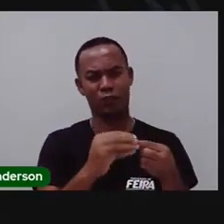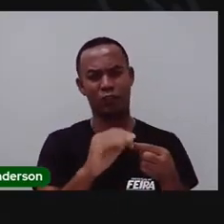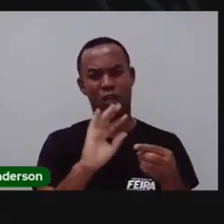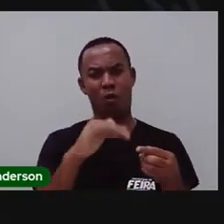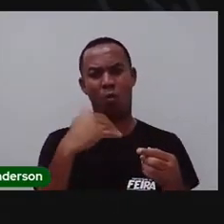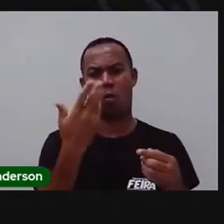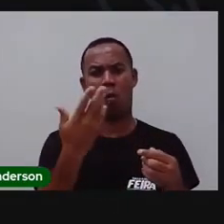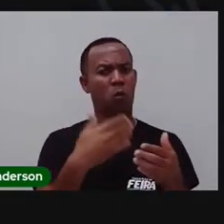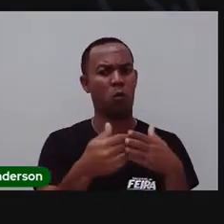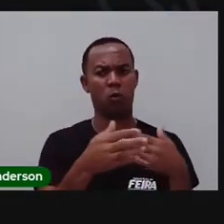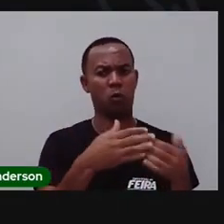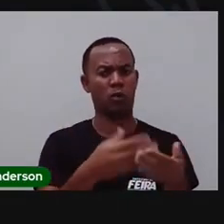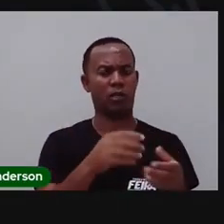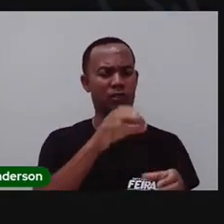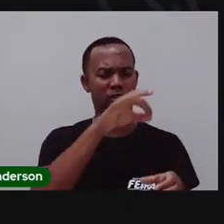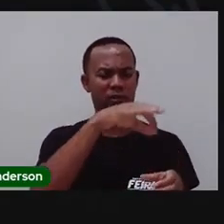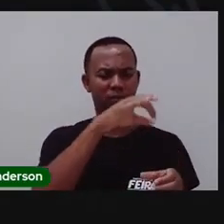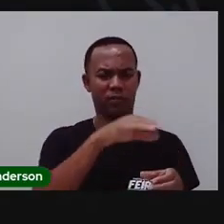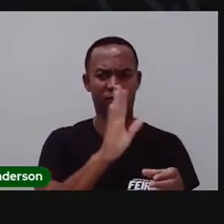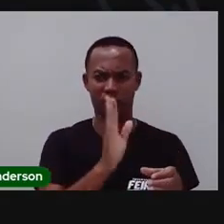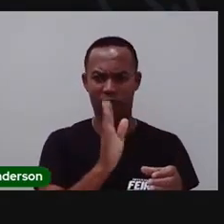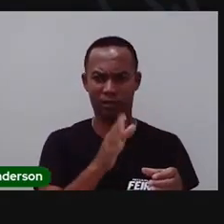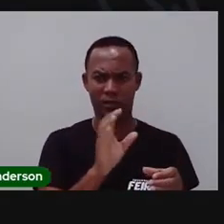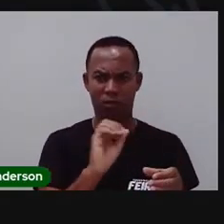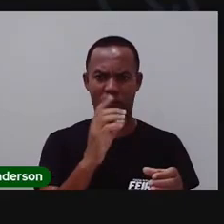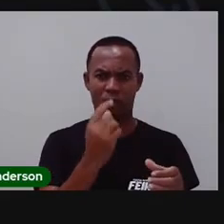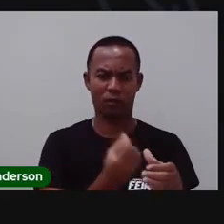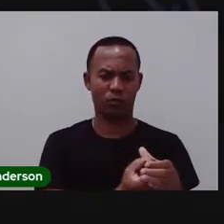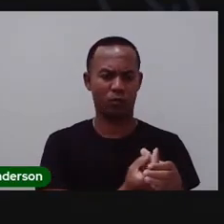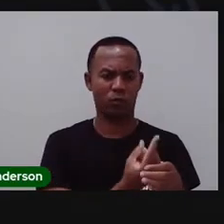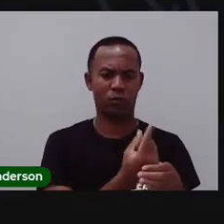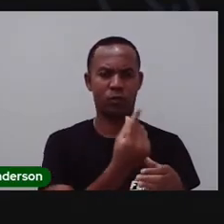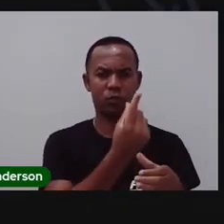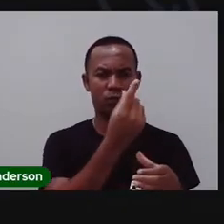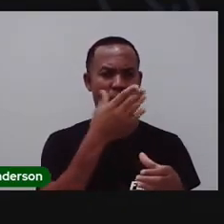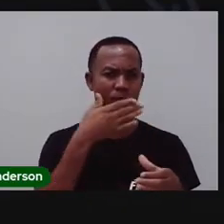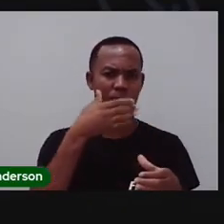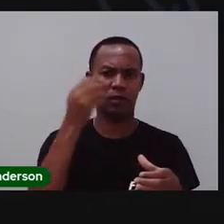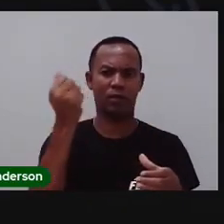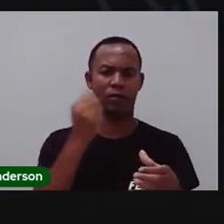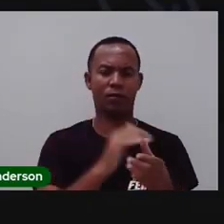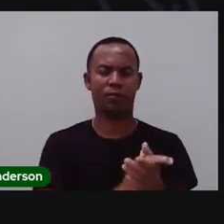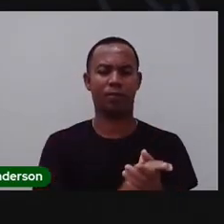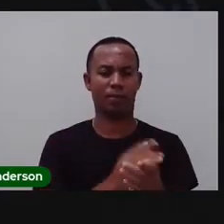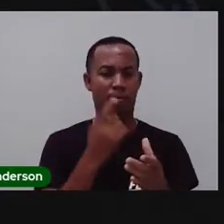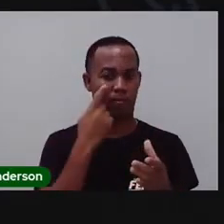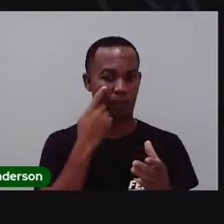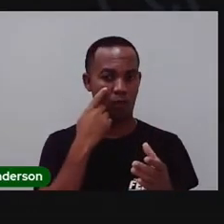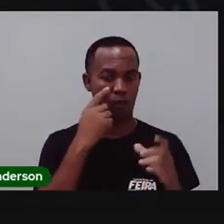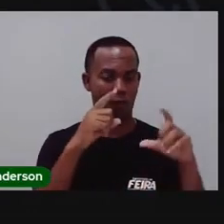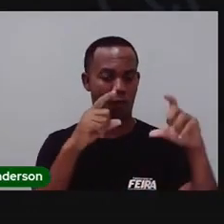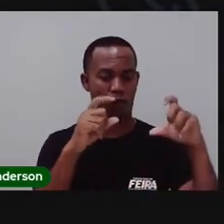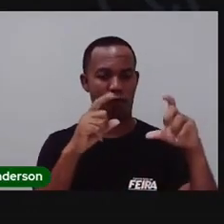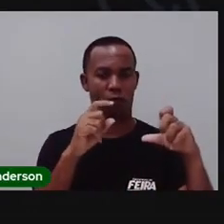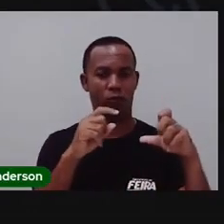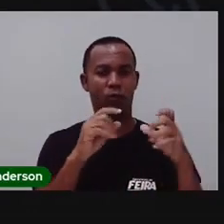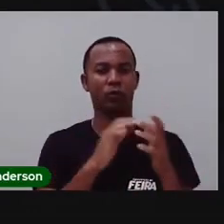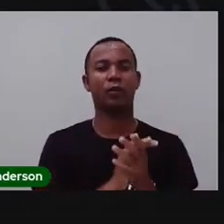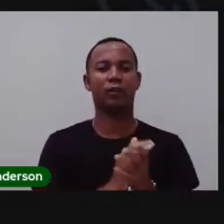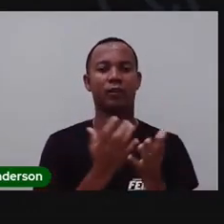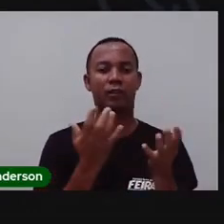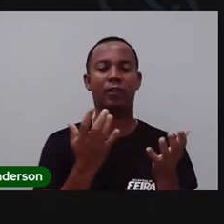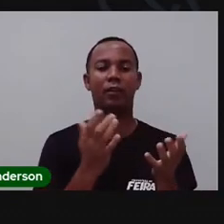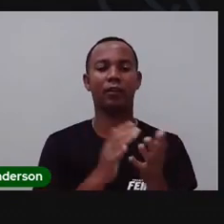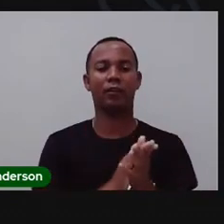de girassol, se de milho, qual que você plantou e aonde ele se desenvolveu melhor. A própria fotinhas. Mandem foto,